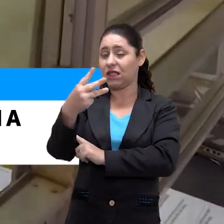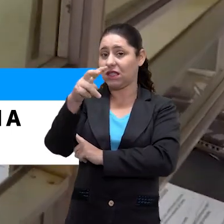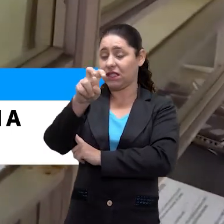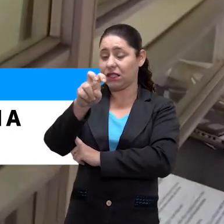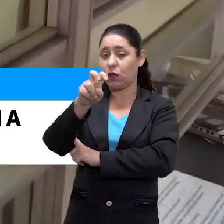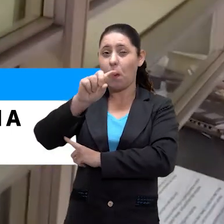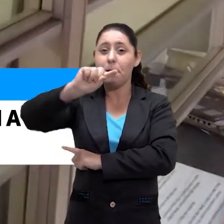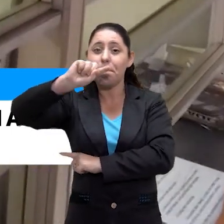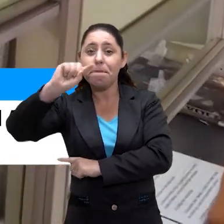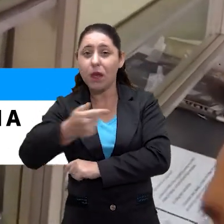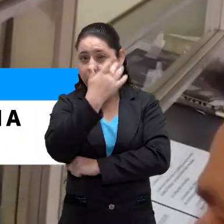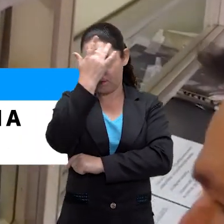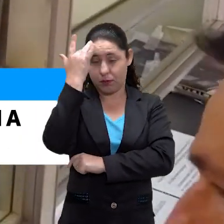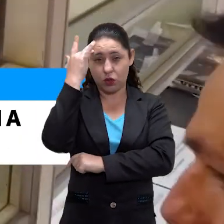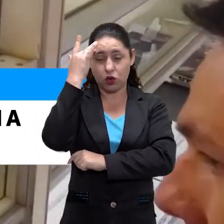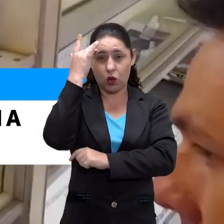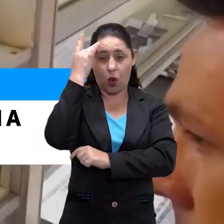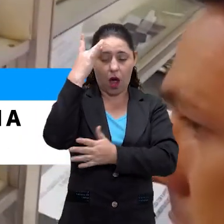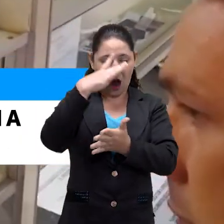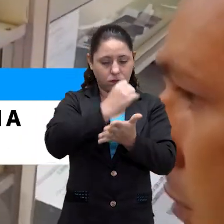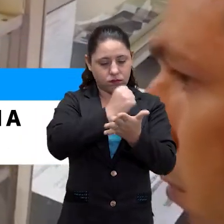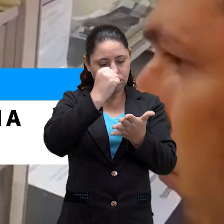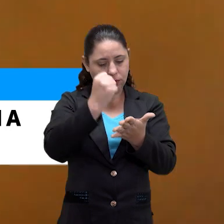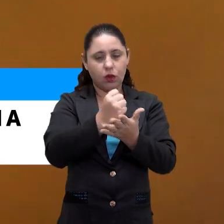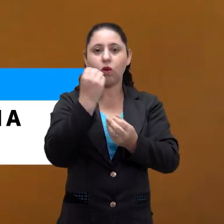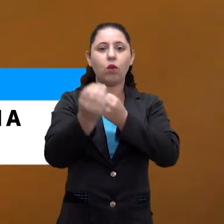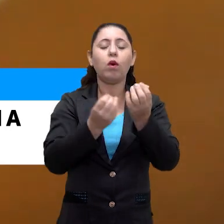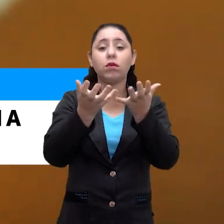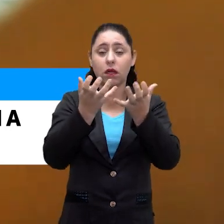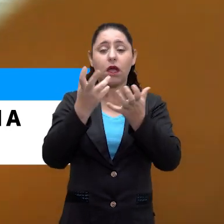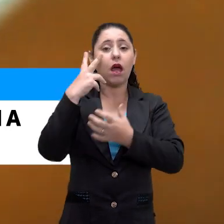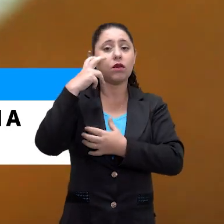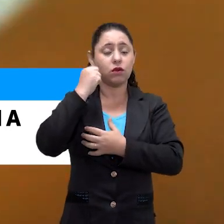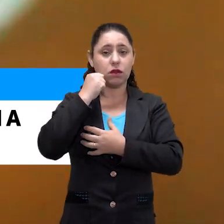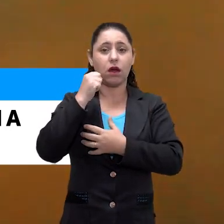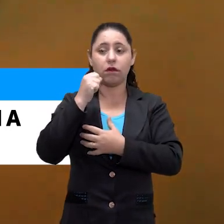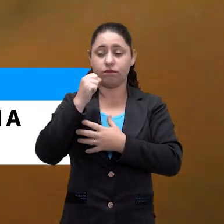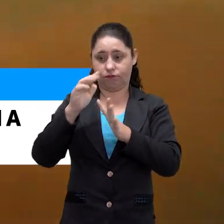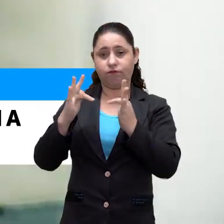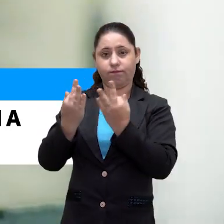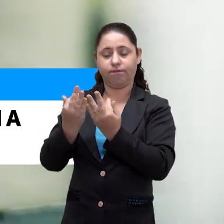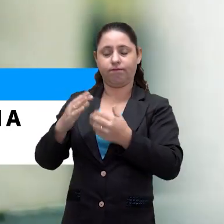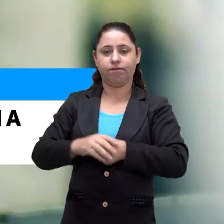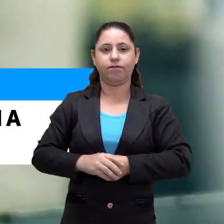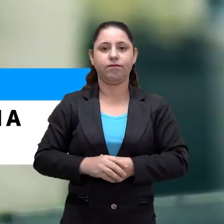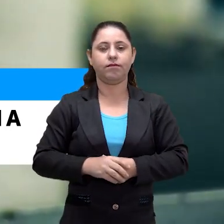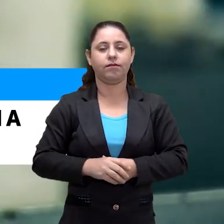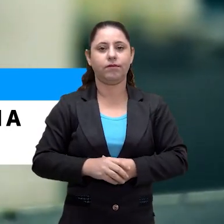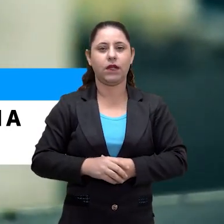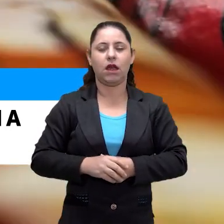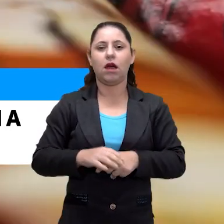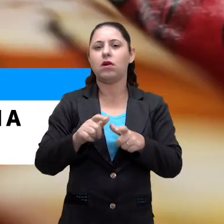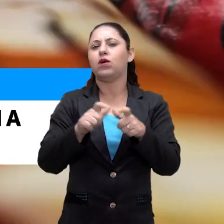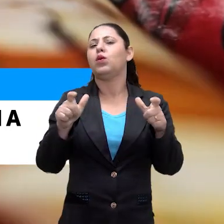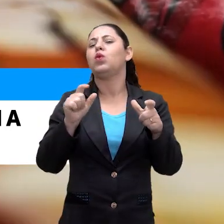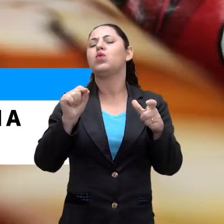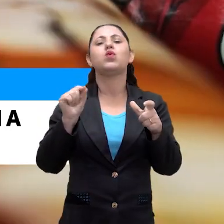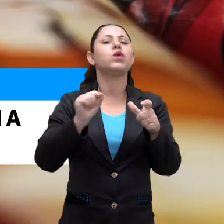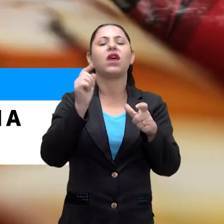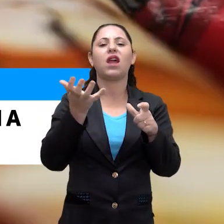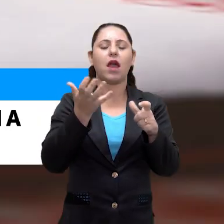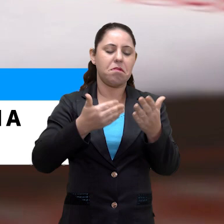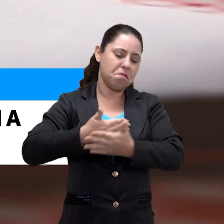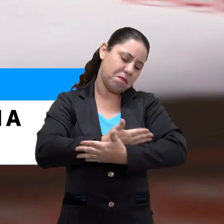outro lado, 35 mil pessoas estão computadas como pretendentes para adotar uma criança. A